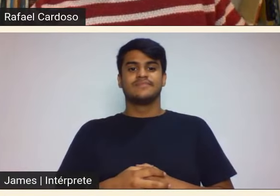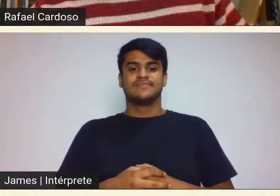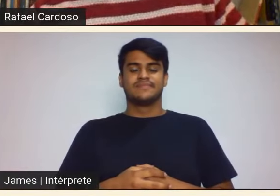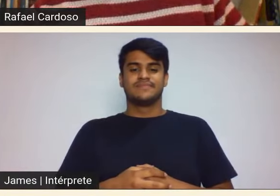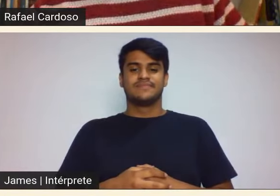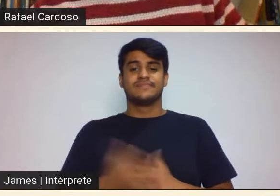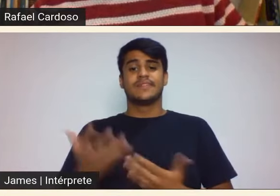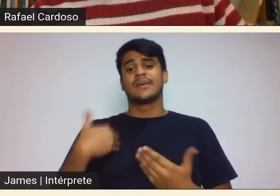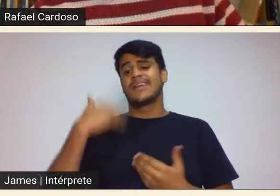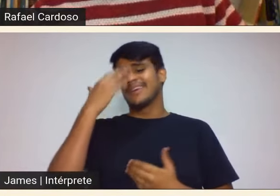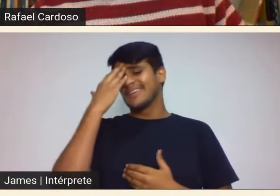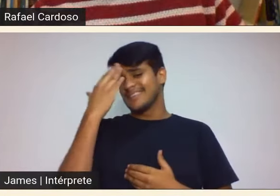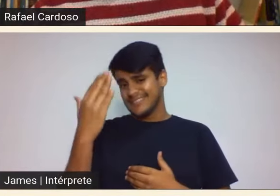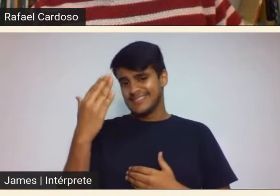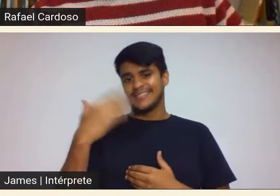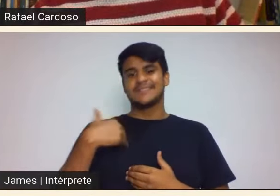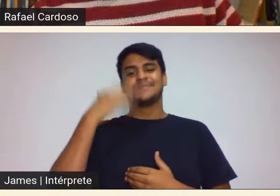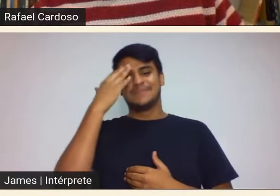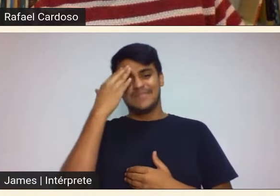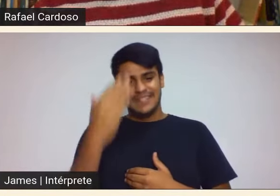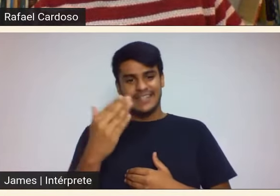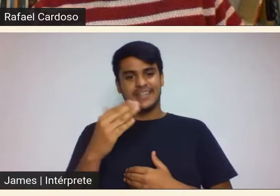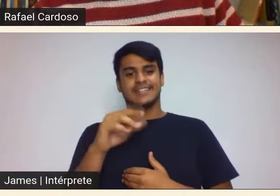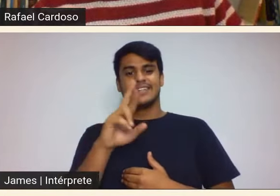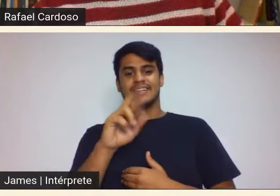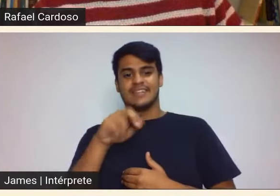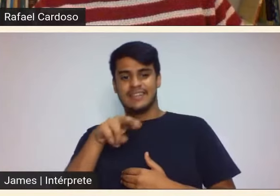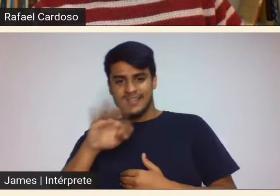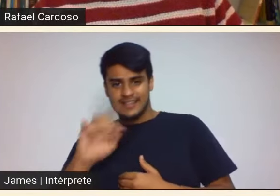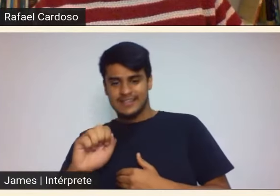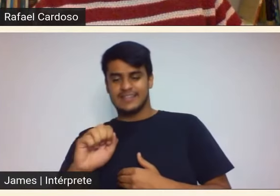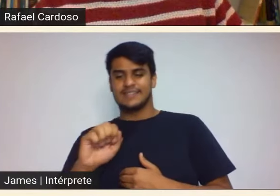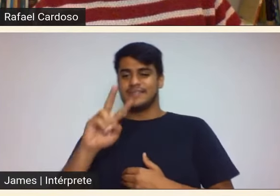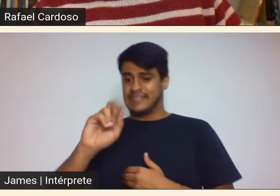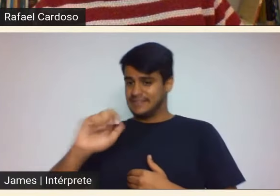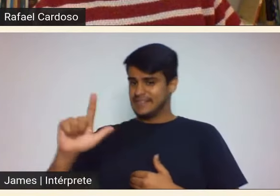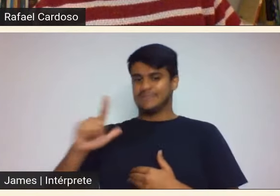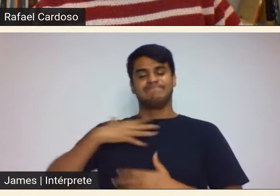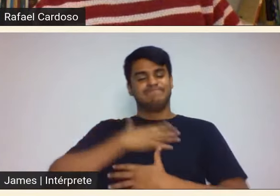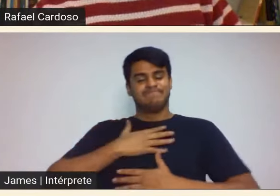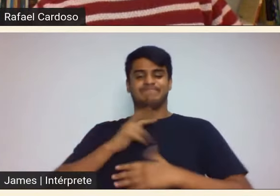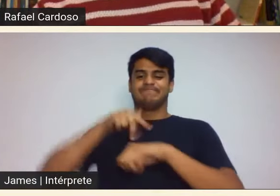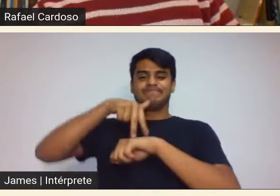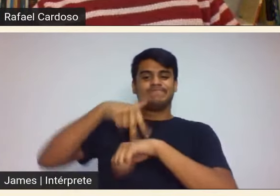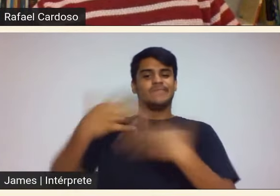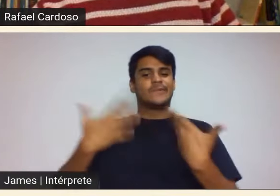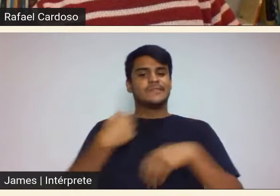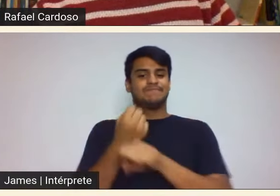Eu que agradeço. Obrigada. Obrigado, Val. Obrigado, Renato. Um prazer estar aqui com vocês.